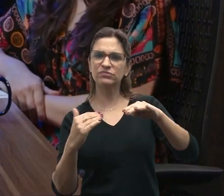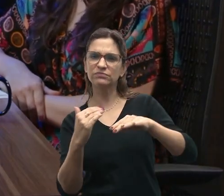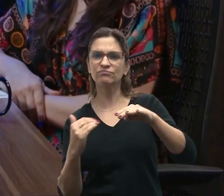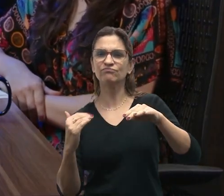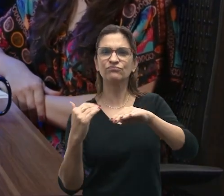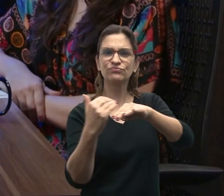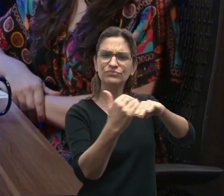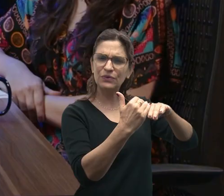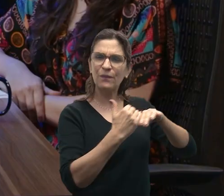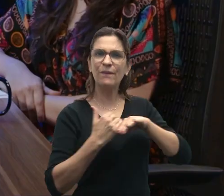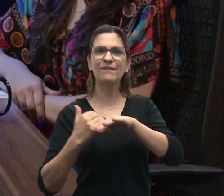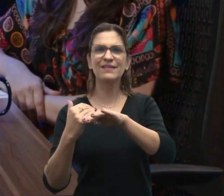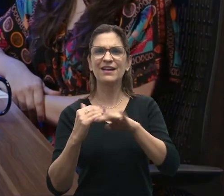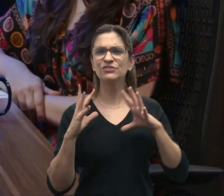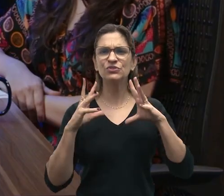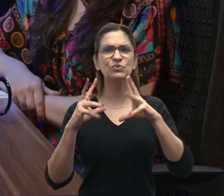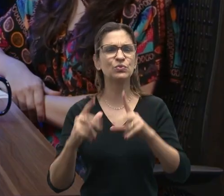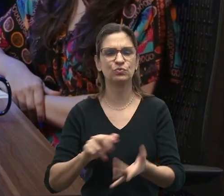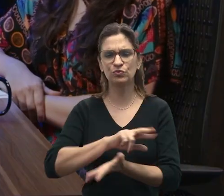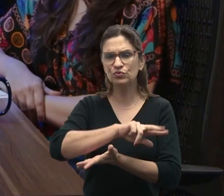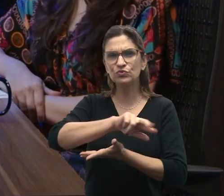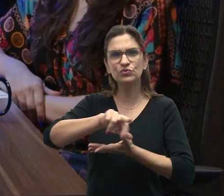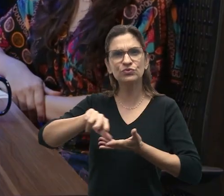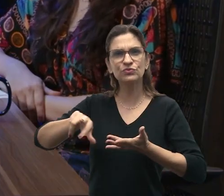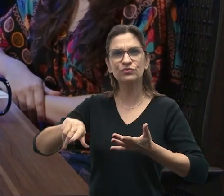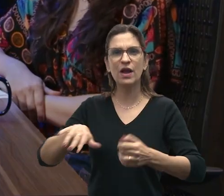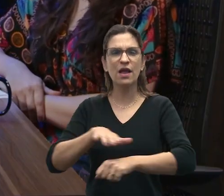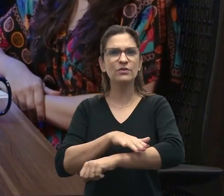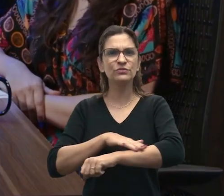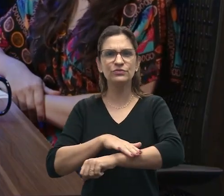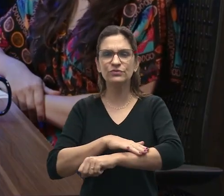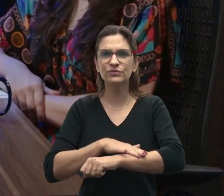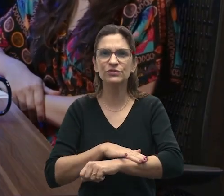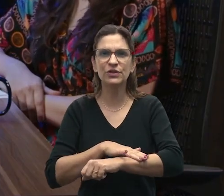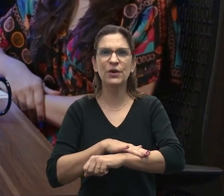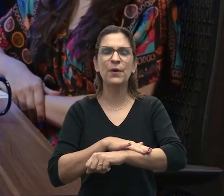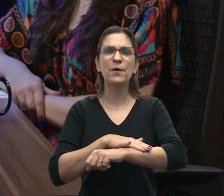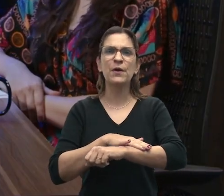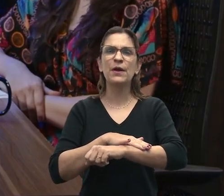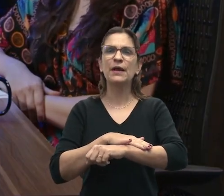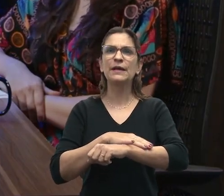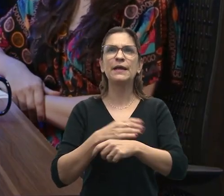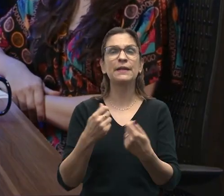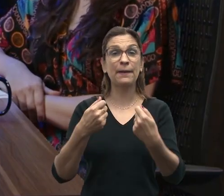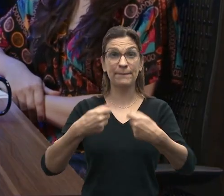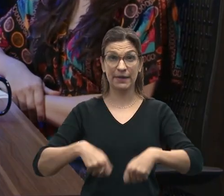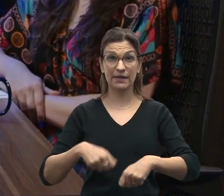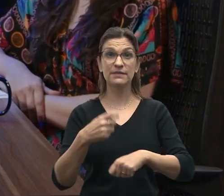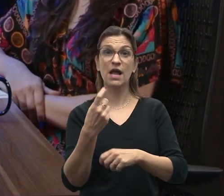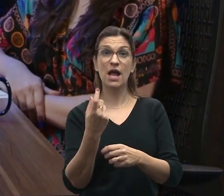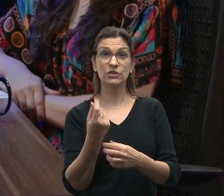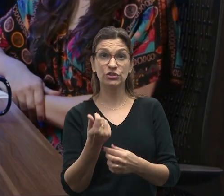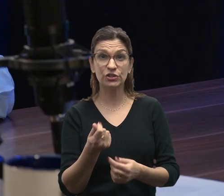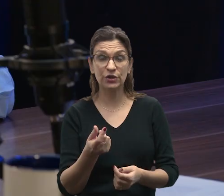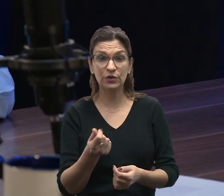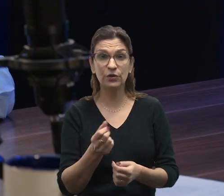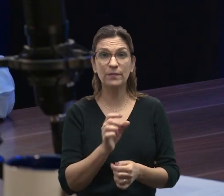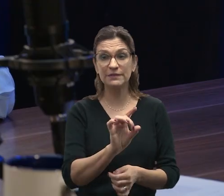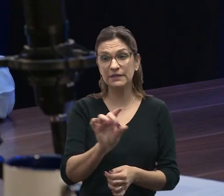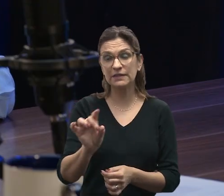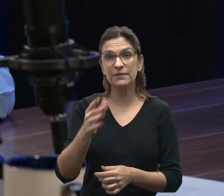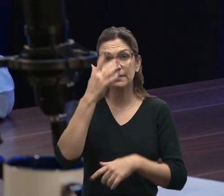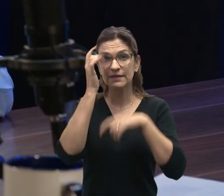de gênero, igualdade do ponto de vista da capacidade econômica das pessoas, que a gente chama de